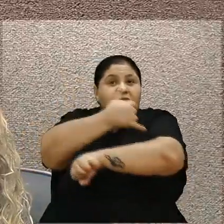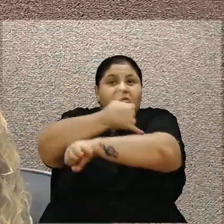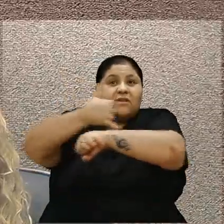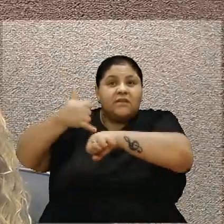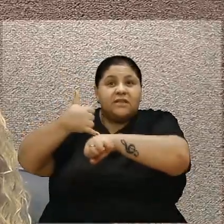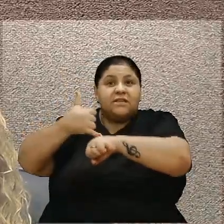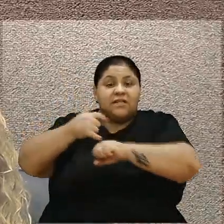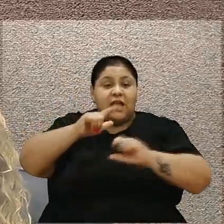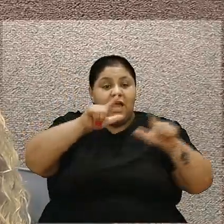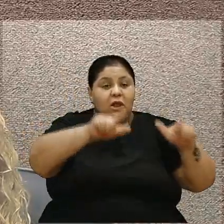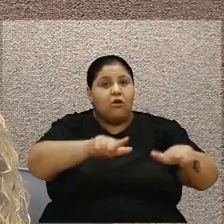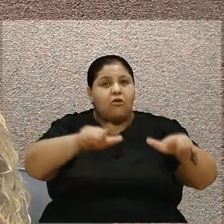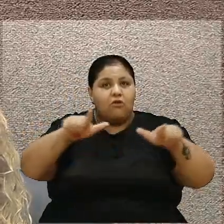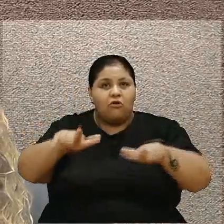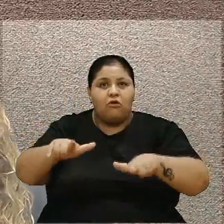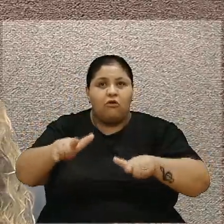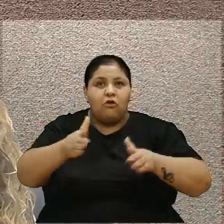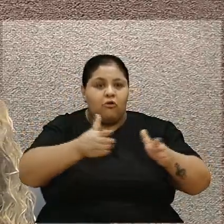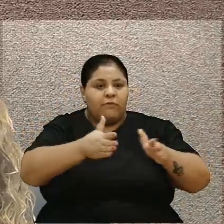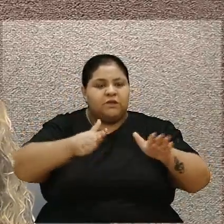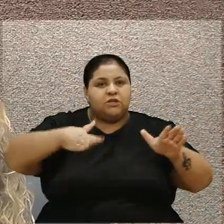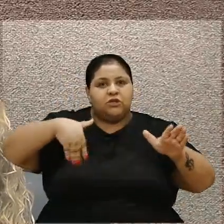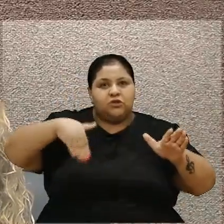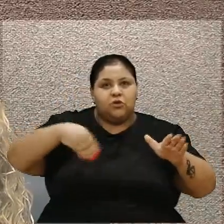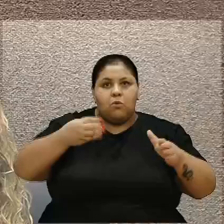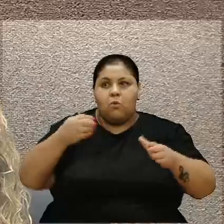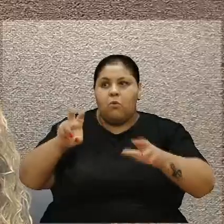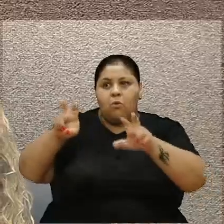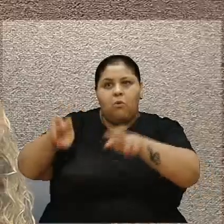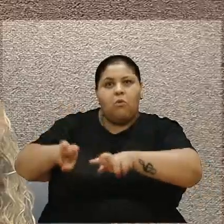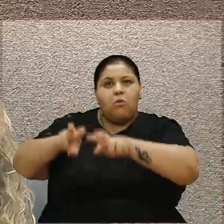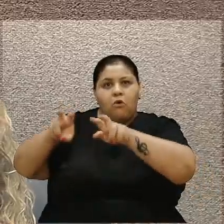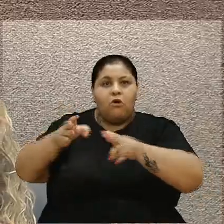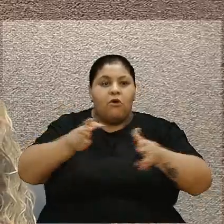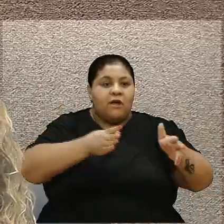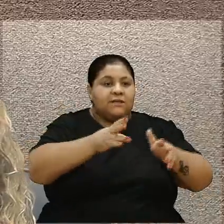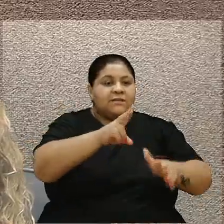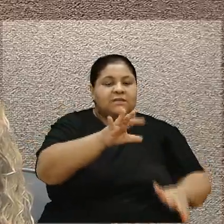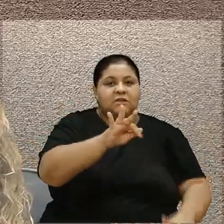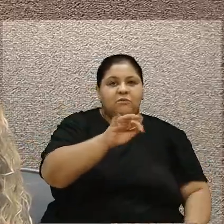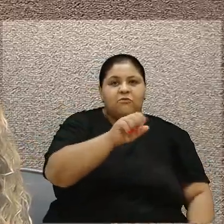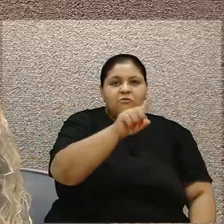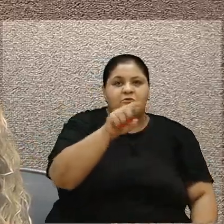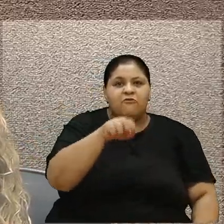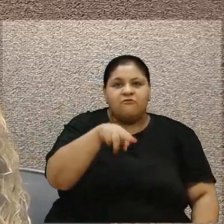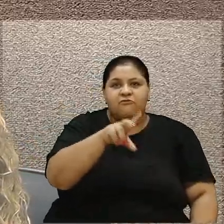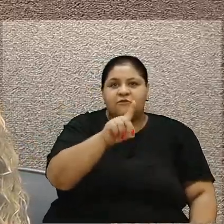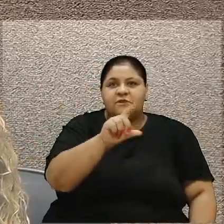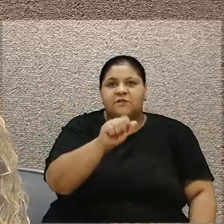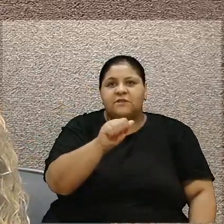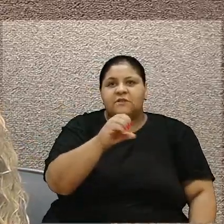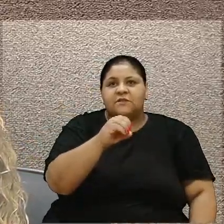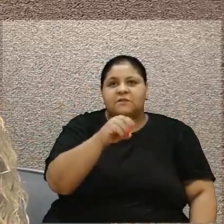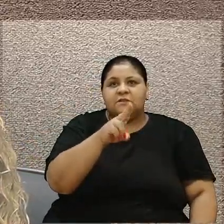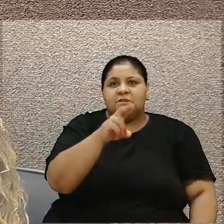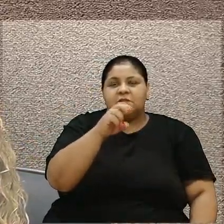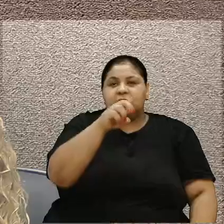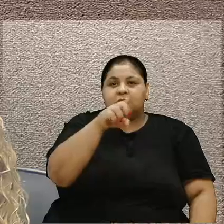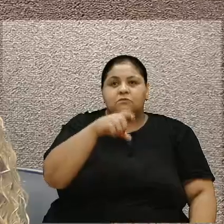naquele local ali para acessar o litoral ou Vila Seca. Acessem por Fazenda Souza, porque existe o risco da montanha vir